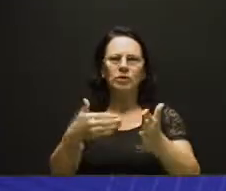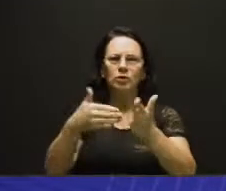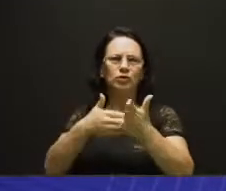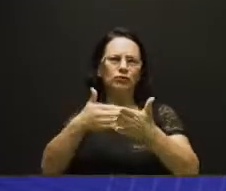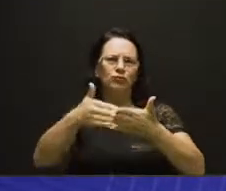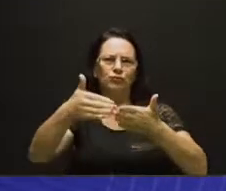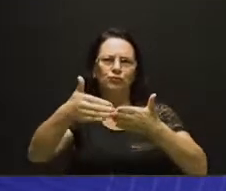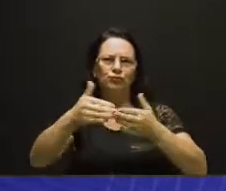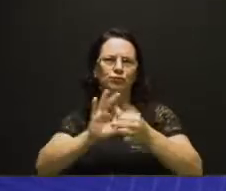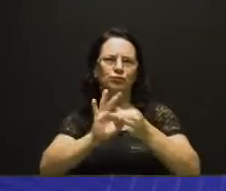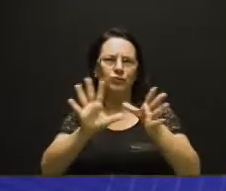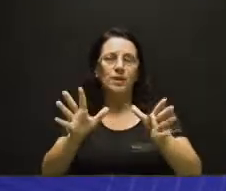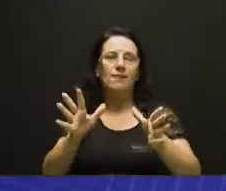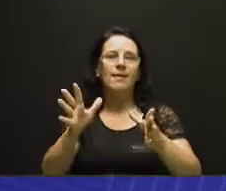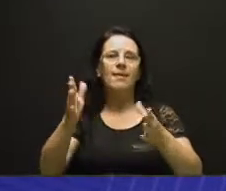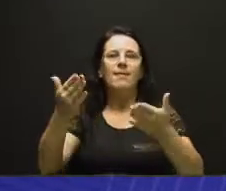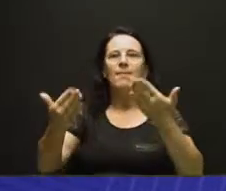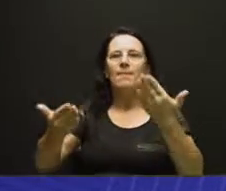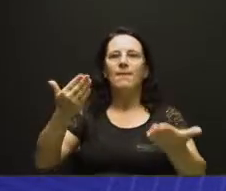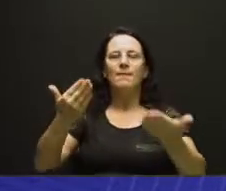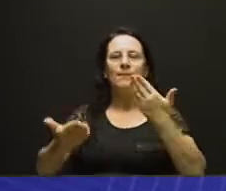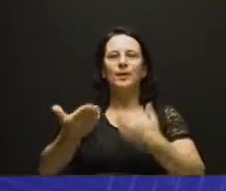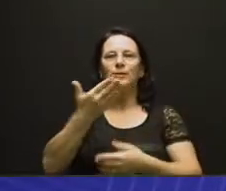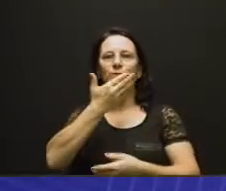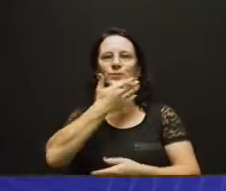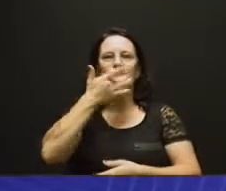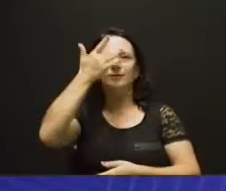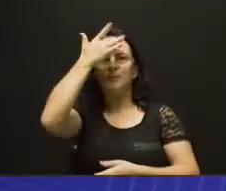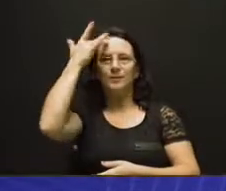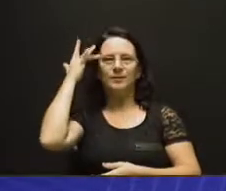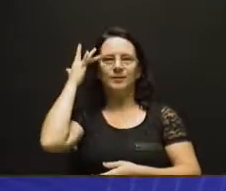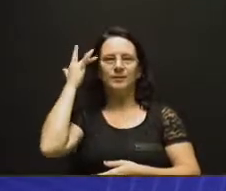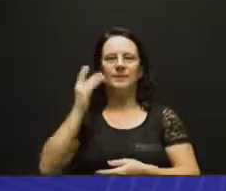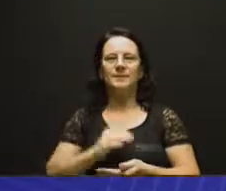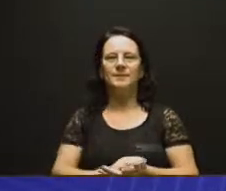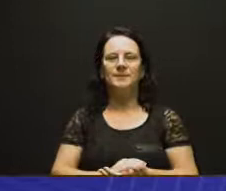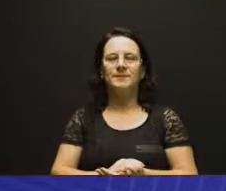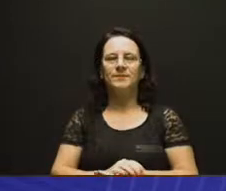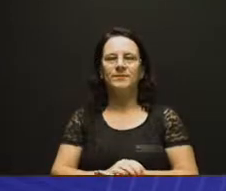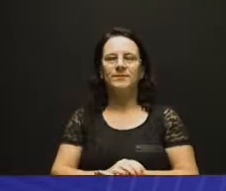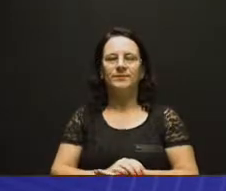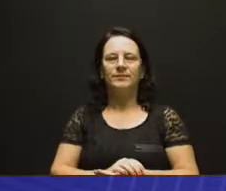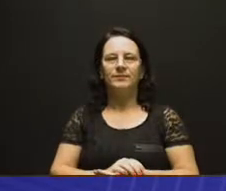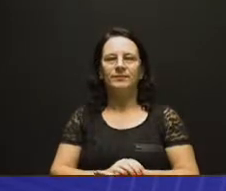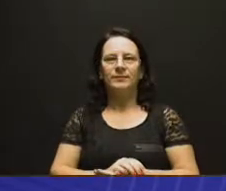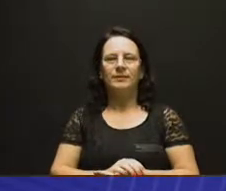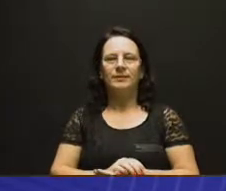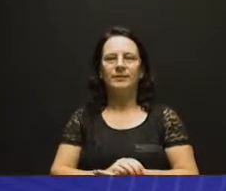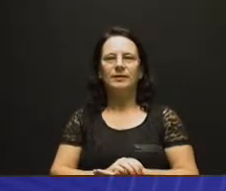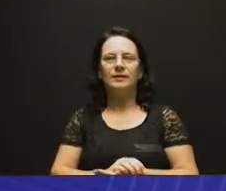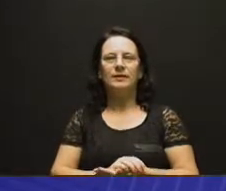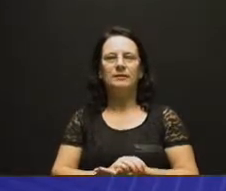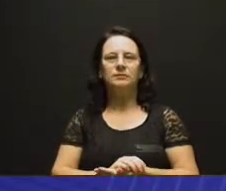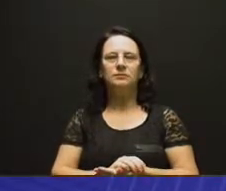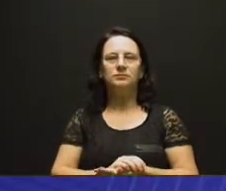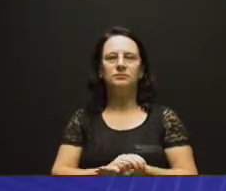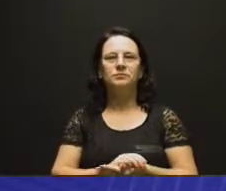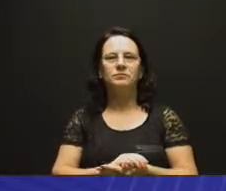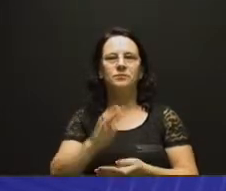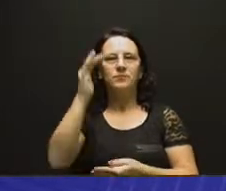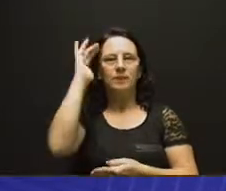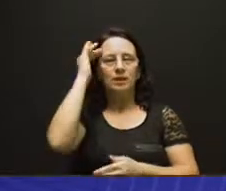que dependem no homem da atitude do homem pode passar então aqui eu coloquei o conceito de discriminação e